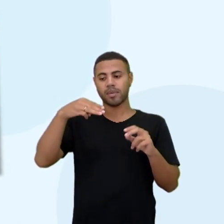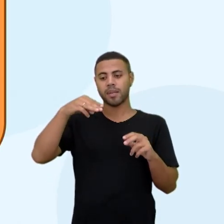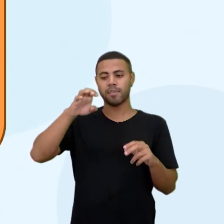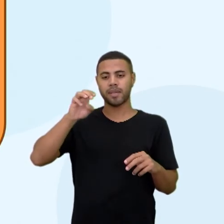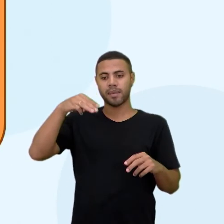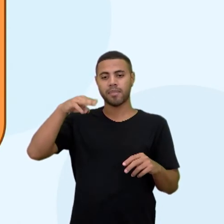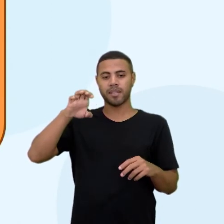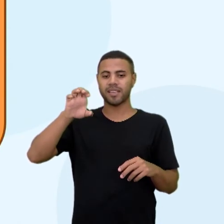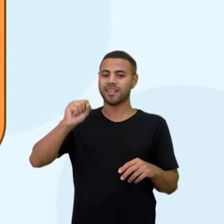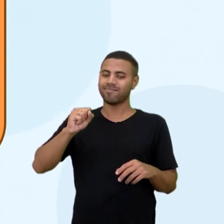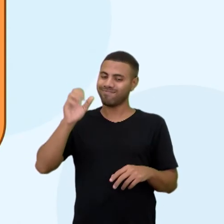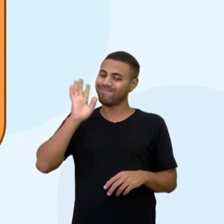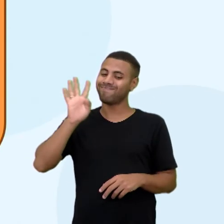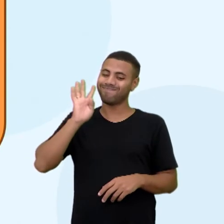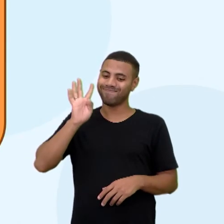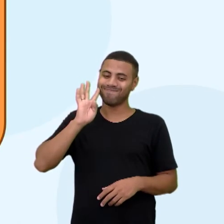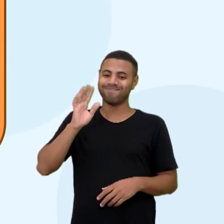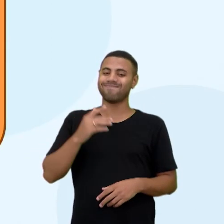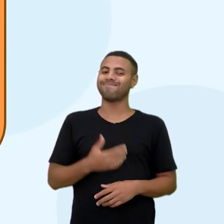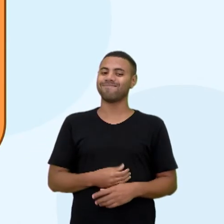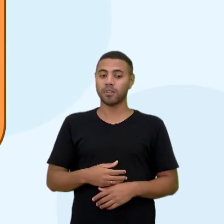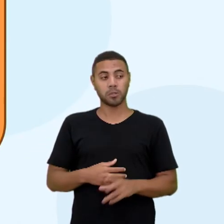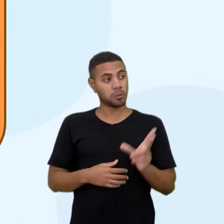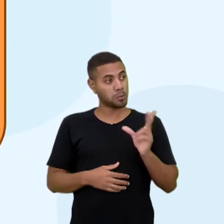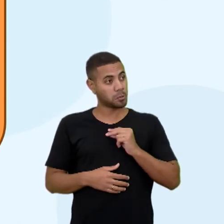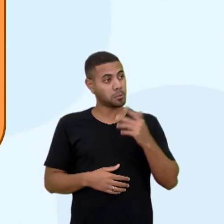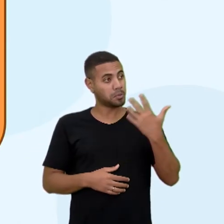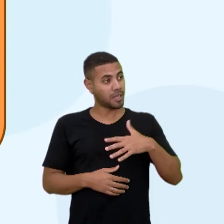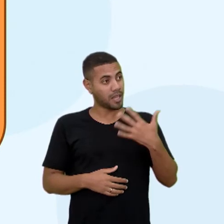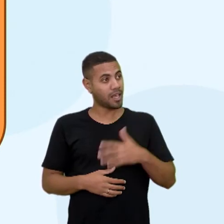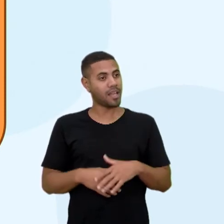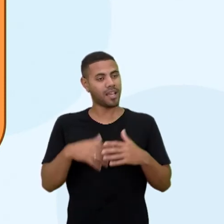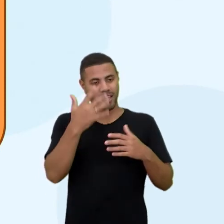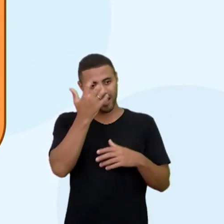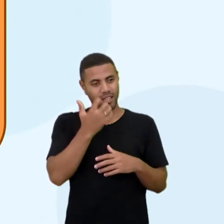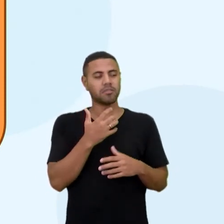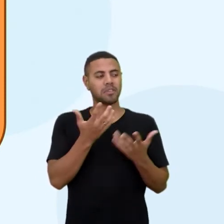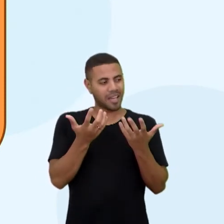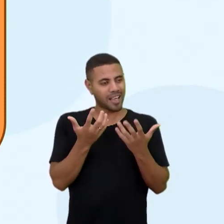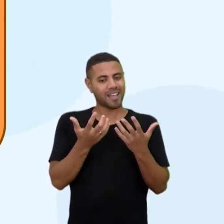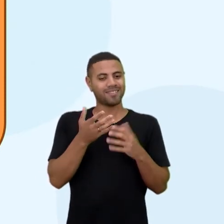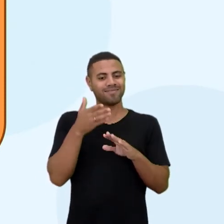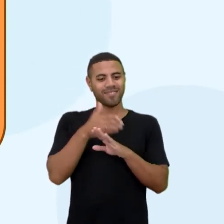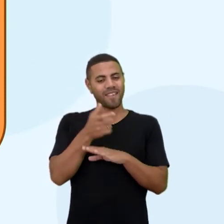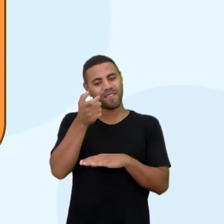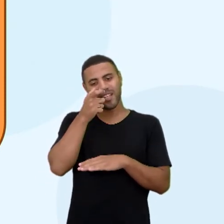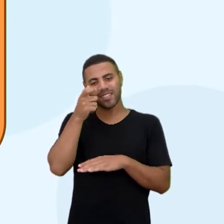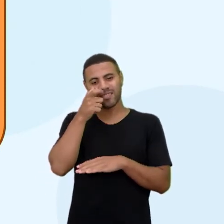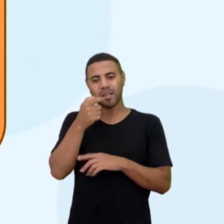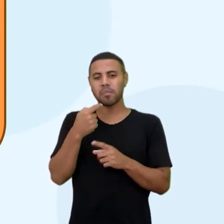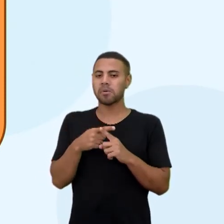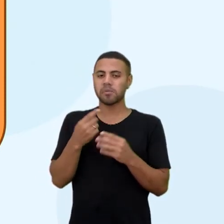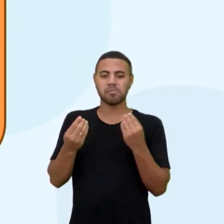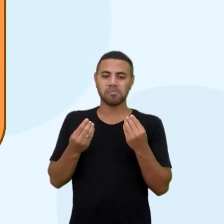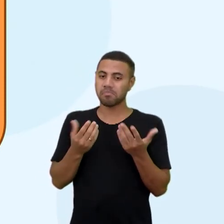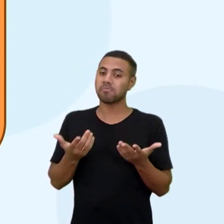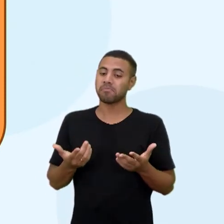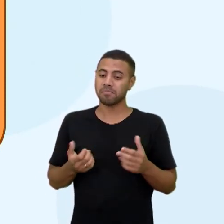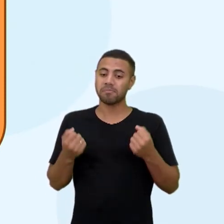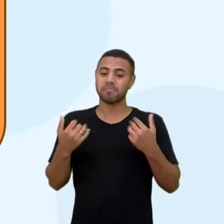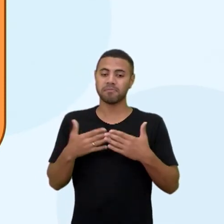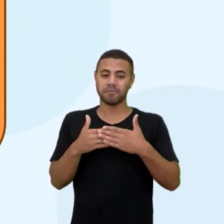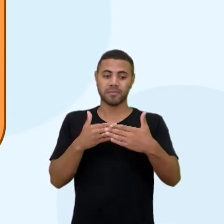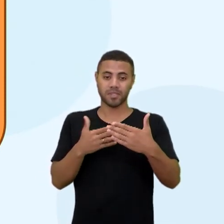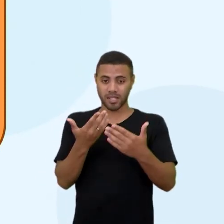de memes? Sério? Sim, Pro. Vamos conversar bastante. Me chama, estarei aqui. Quero. E o momento agora de você, estudante, que está